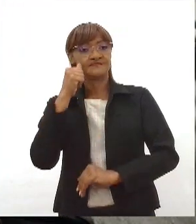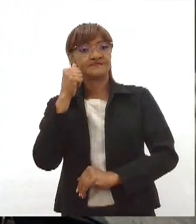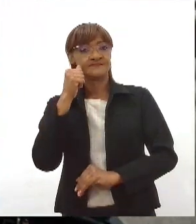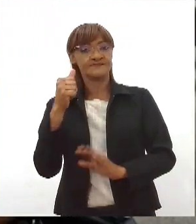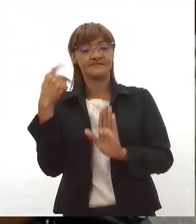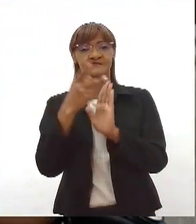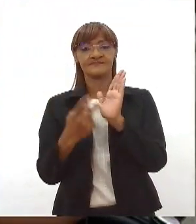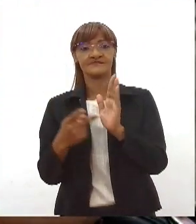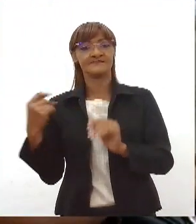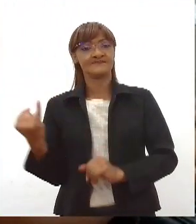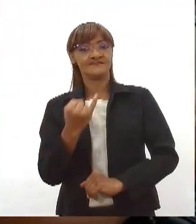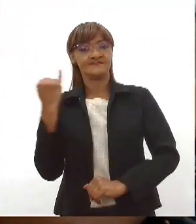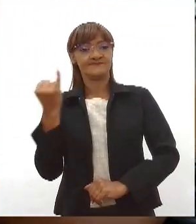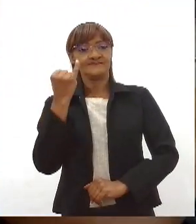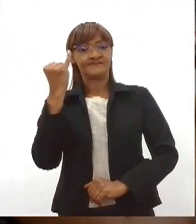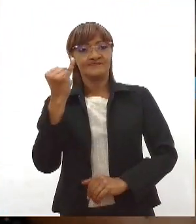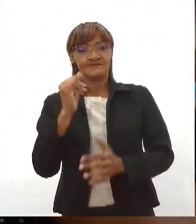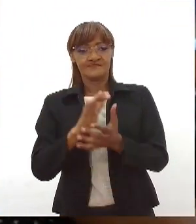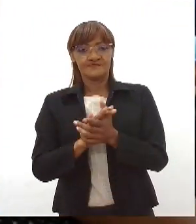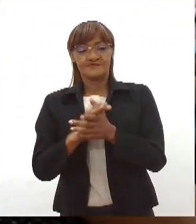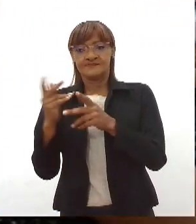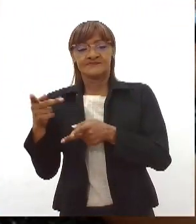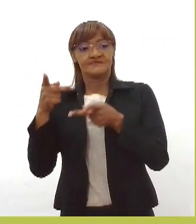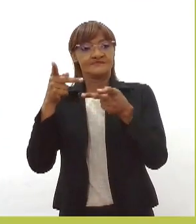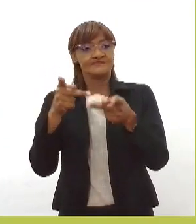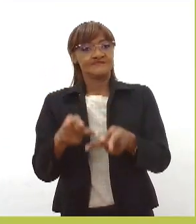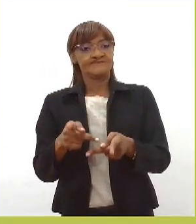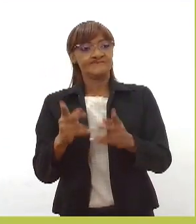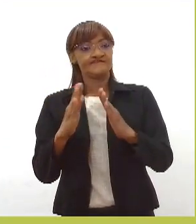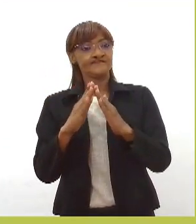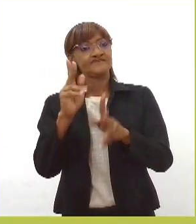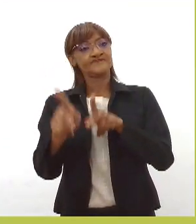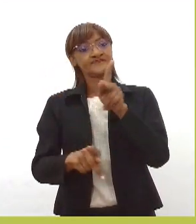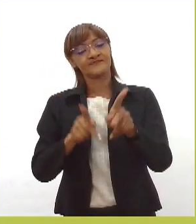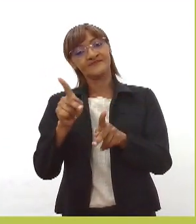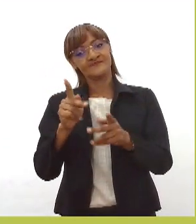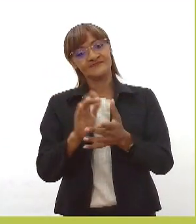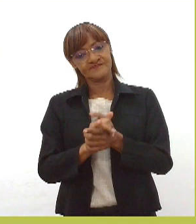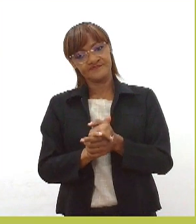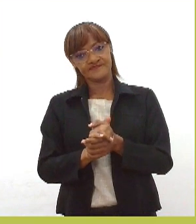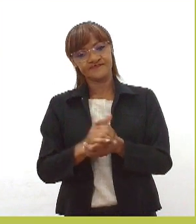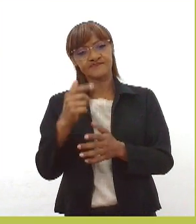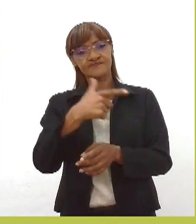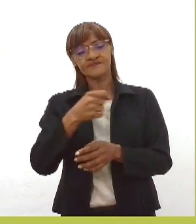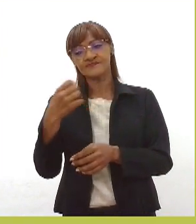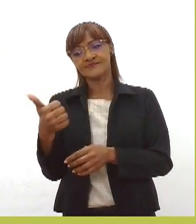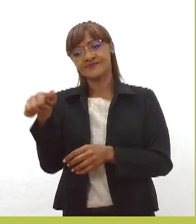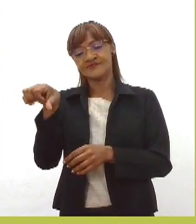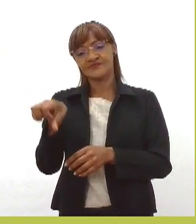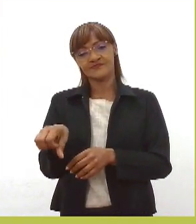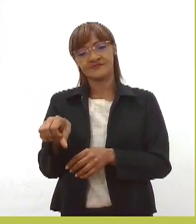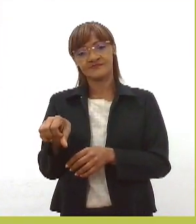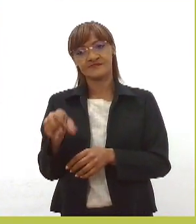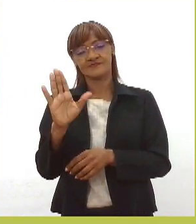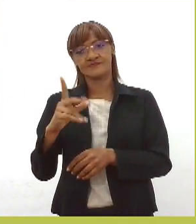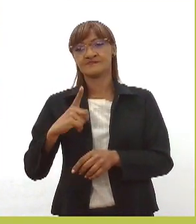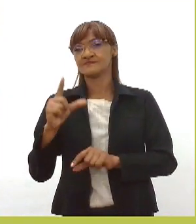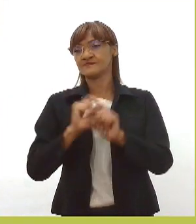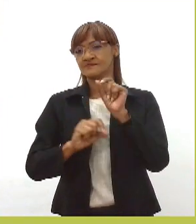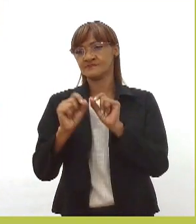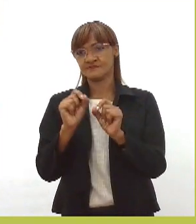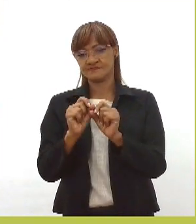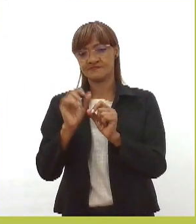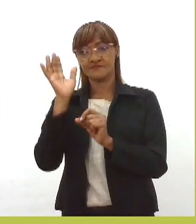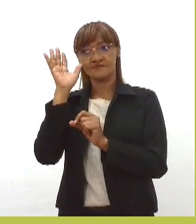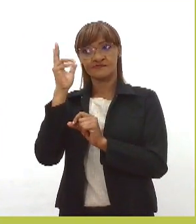como visita a casa do Povo em 2019 da presidência decide por tornar as ações